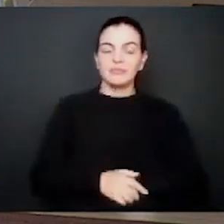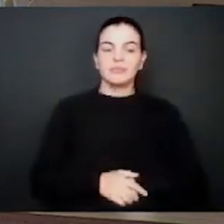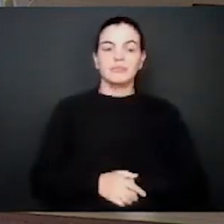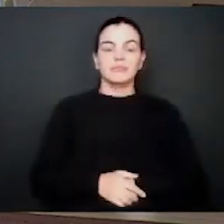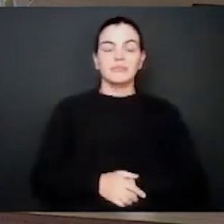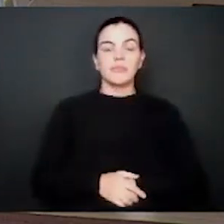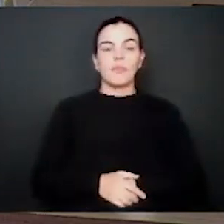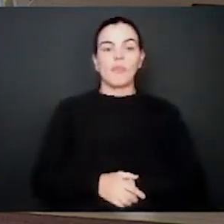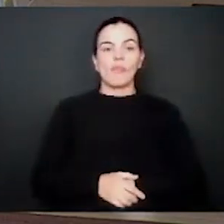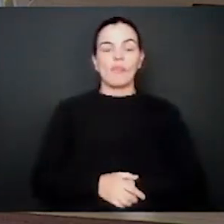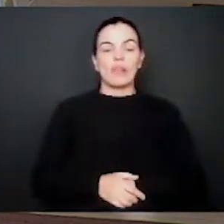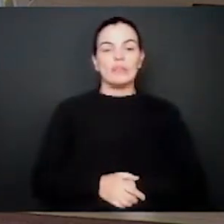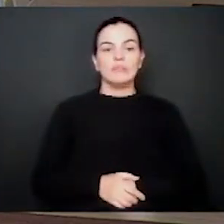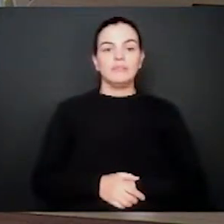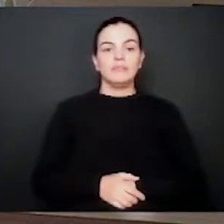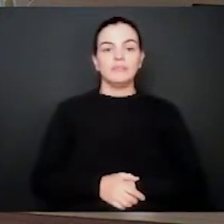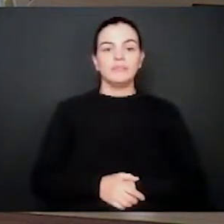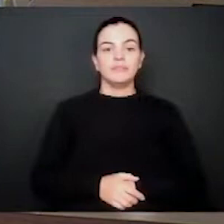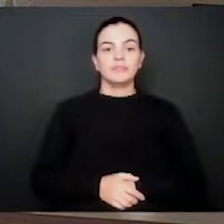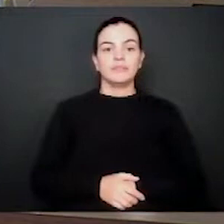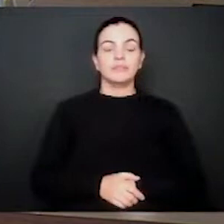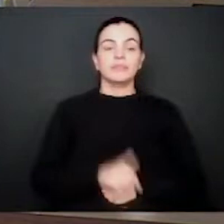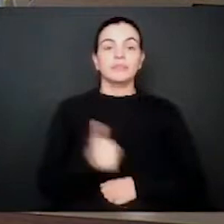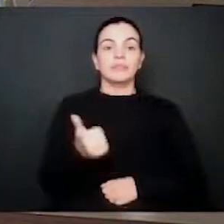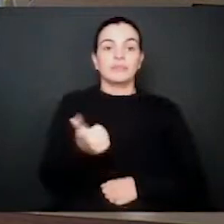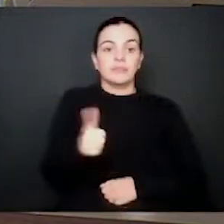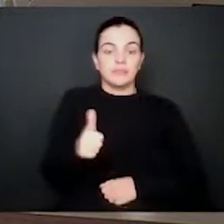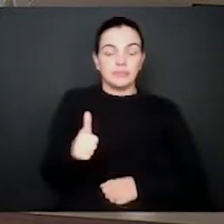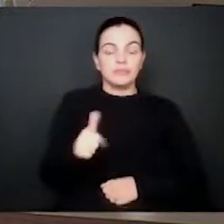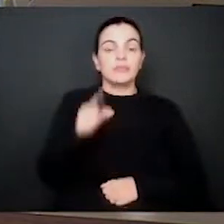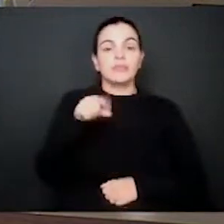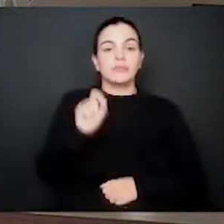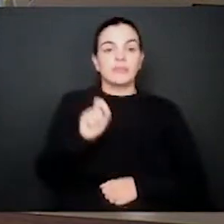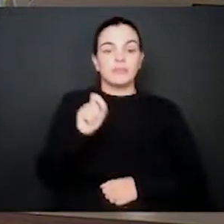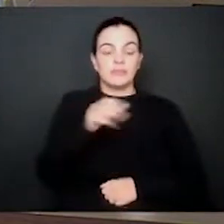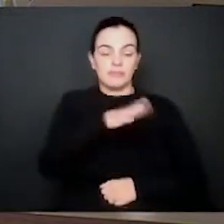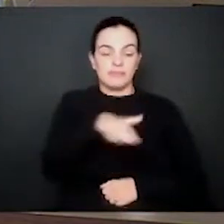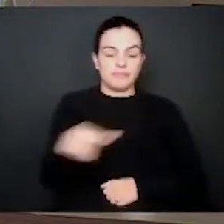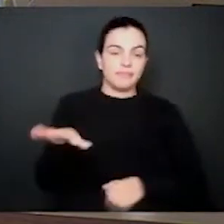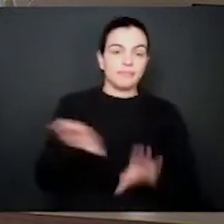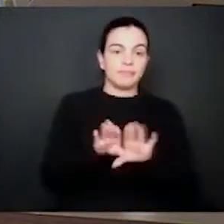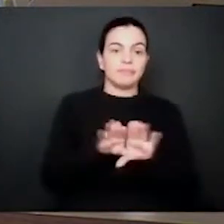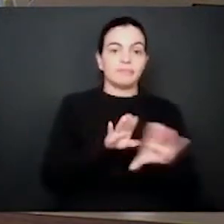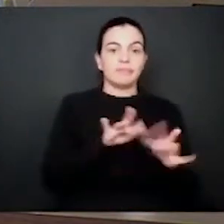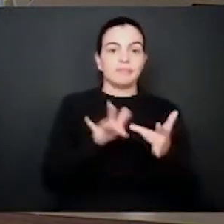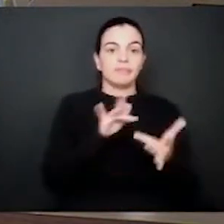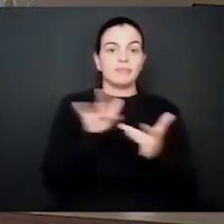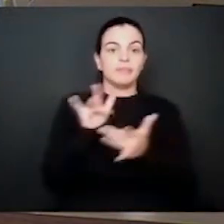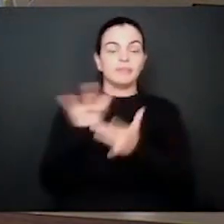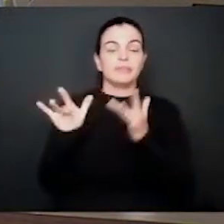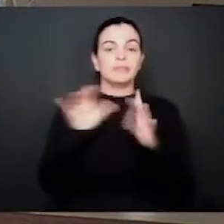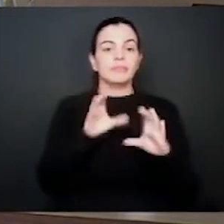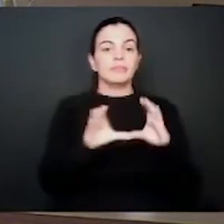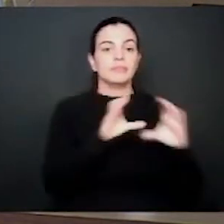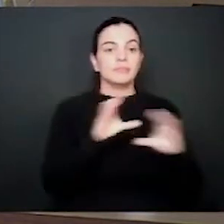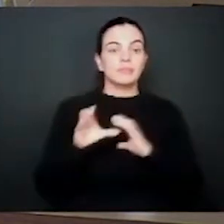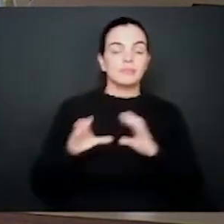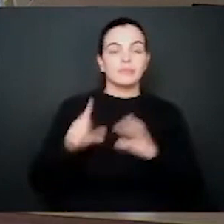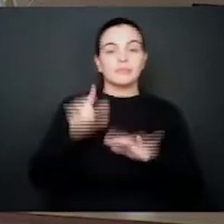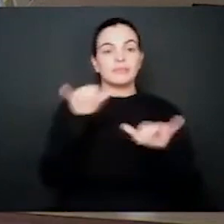o 11º e, portanto, o último eixo é a criança e os meios de comunicação, que tem como meta comunicar e difundir